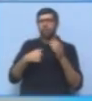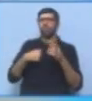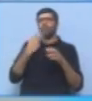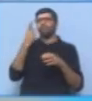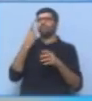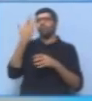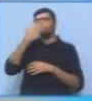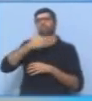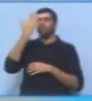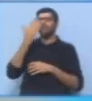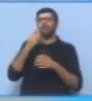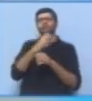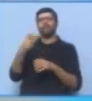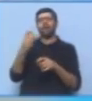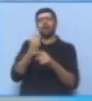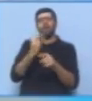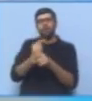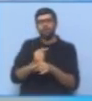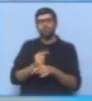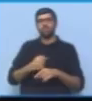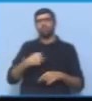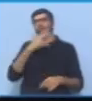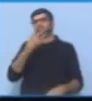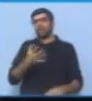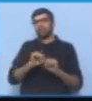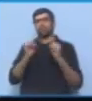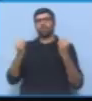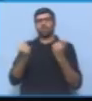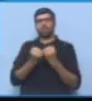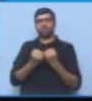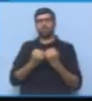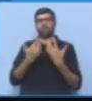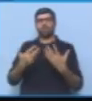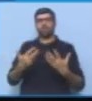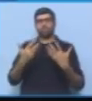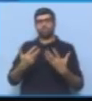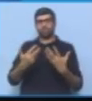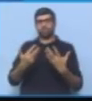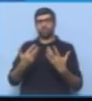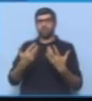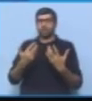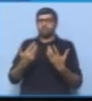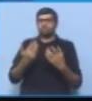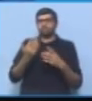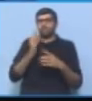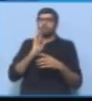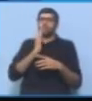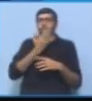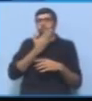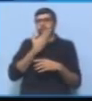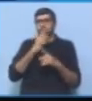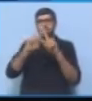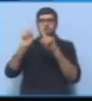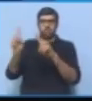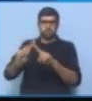ser o slogan. Eu diria hoje a sociedade é muito multifacetada E é